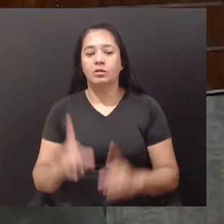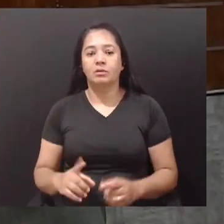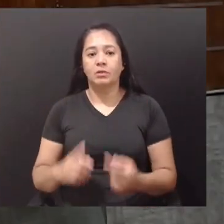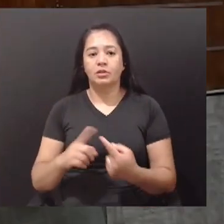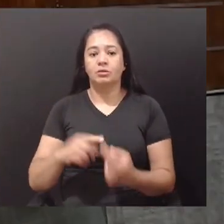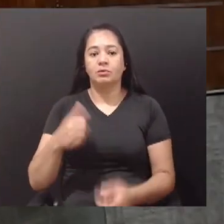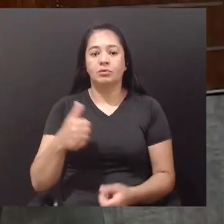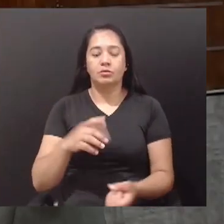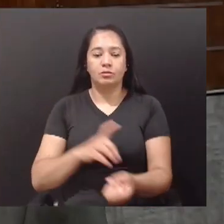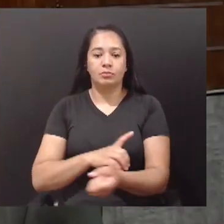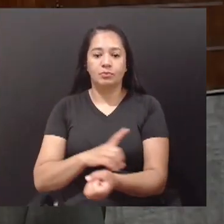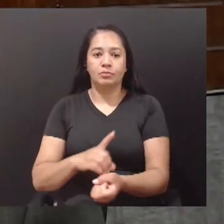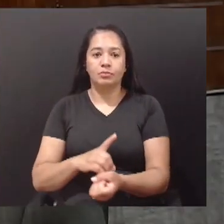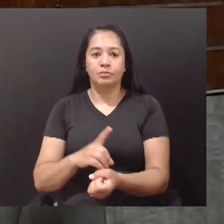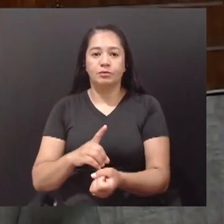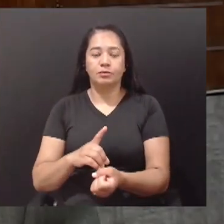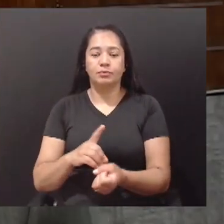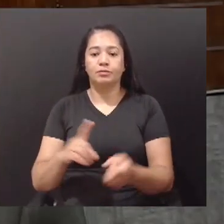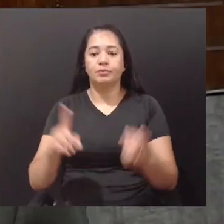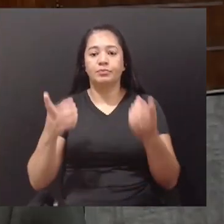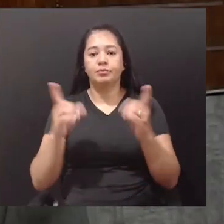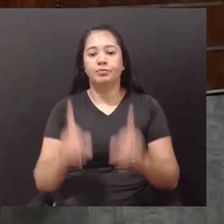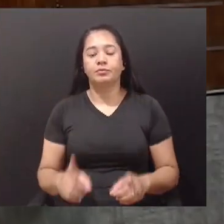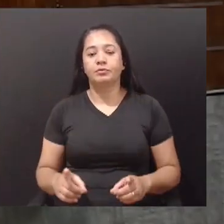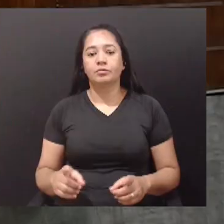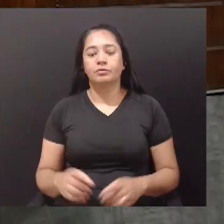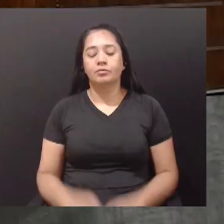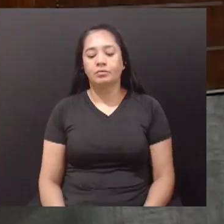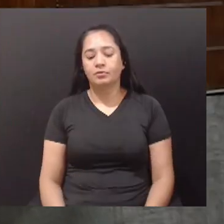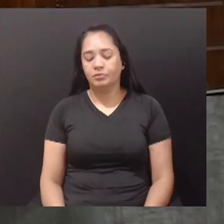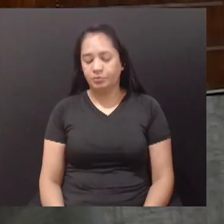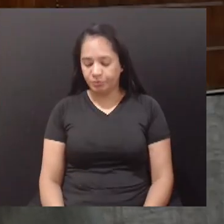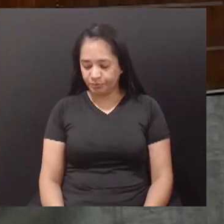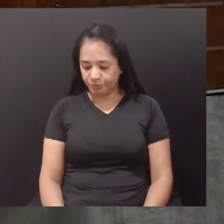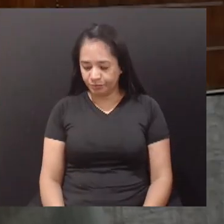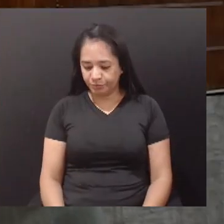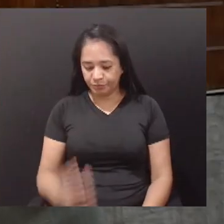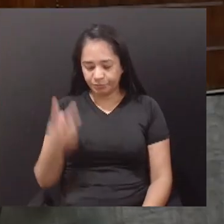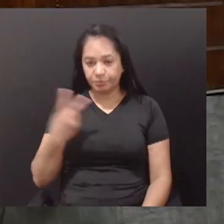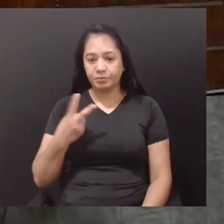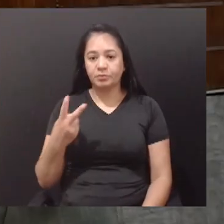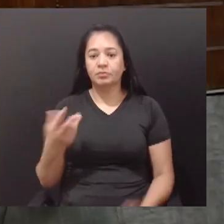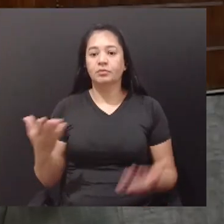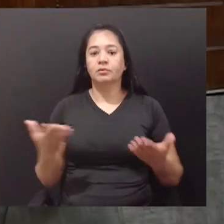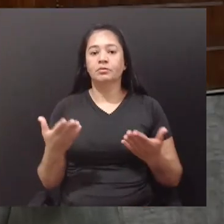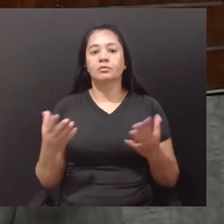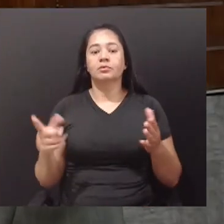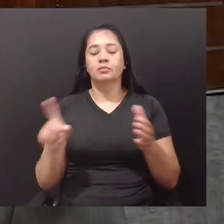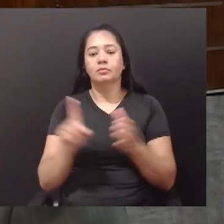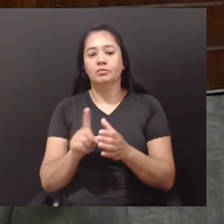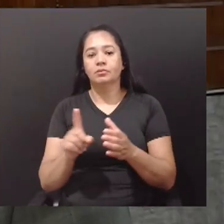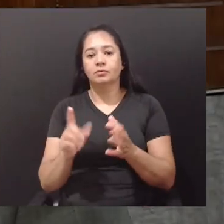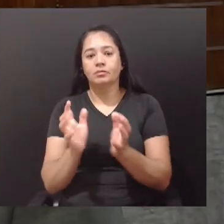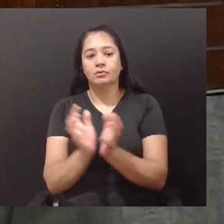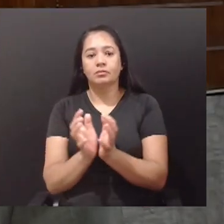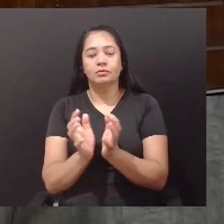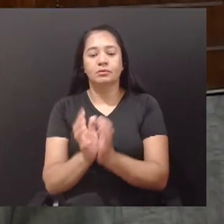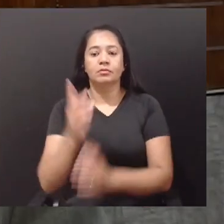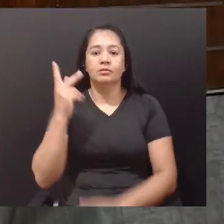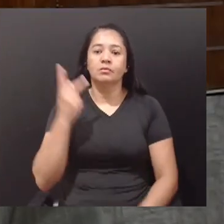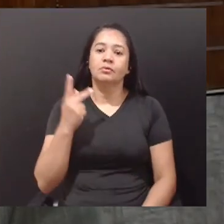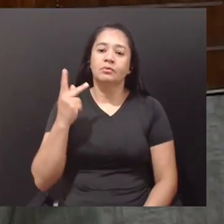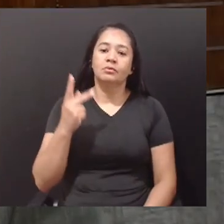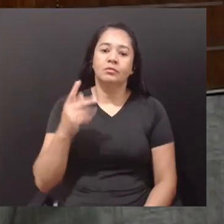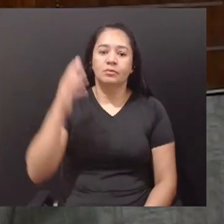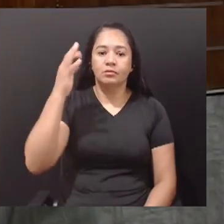aqui no município de Campinas, o vereador Otto, outros vereadores também que agora são membros dessa frente parlamentar, com certeza